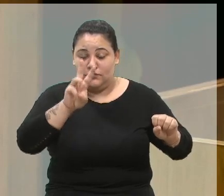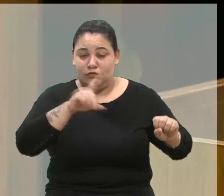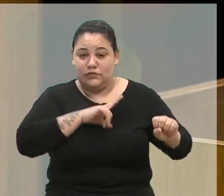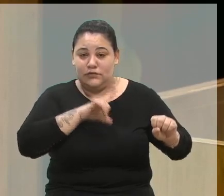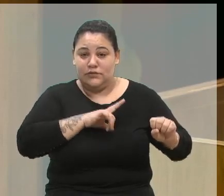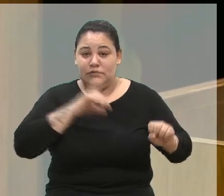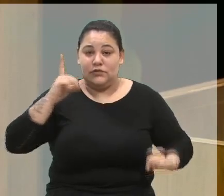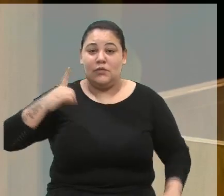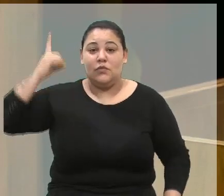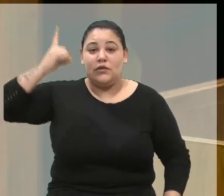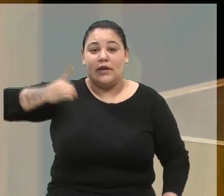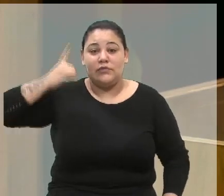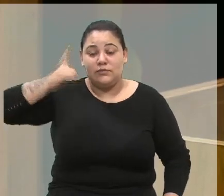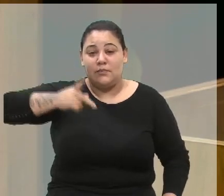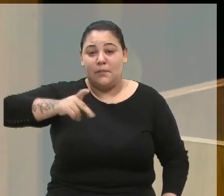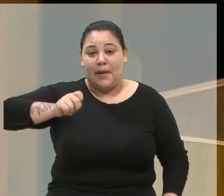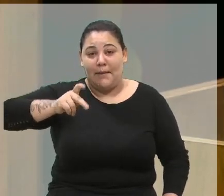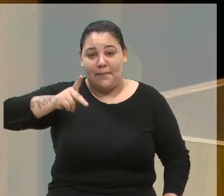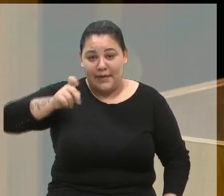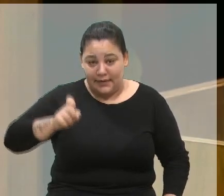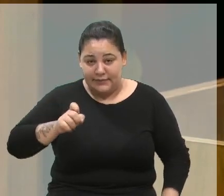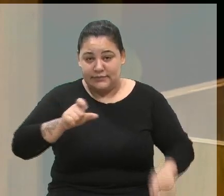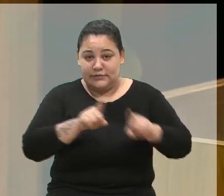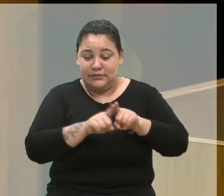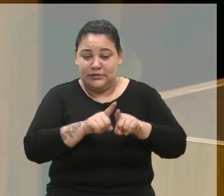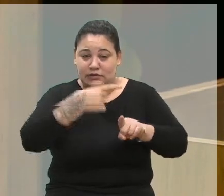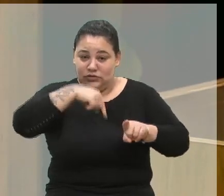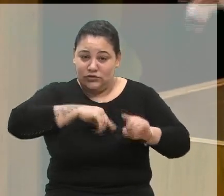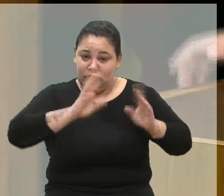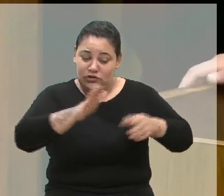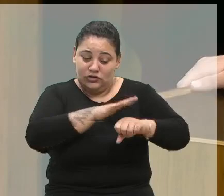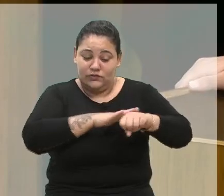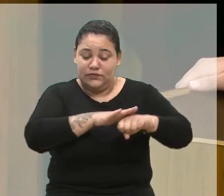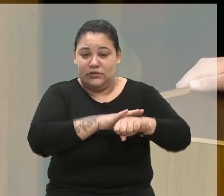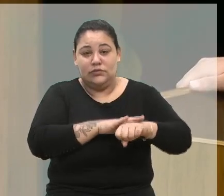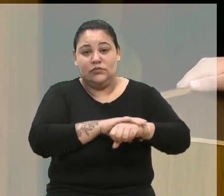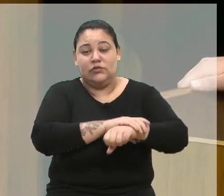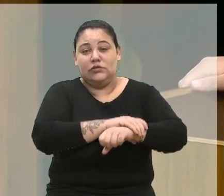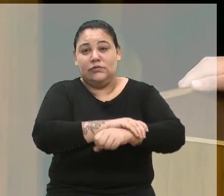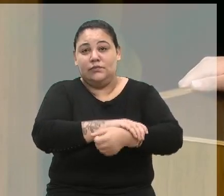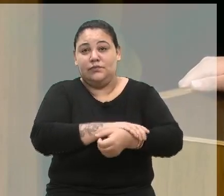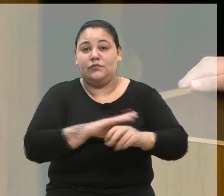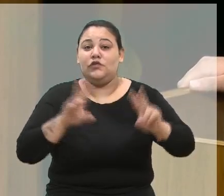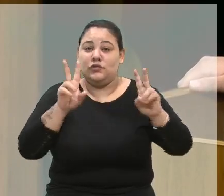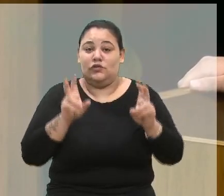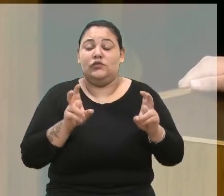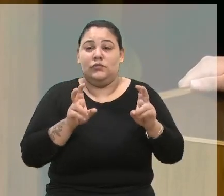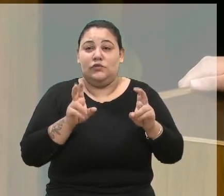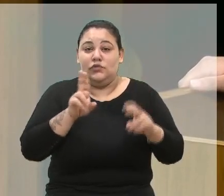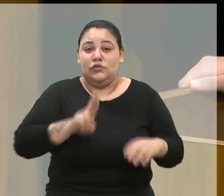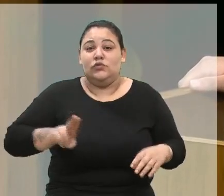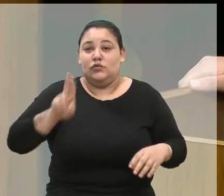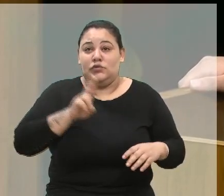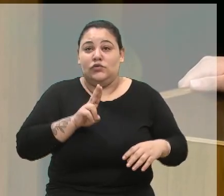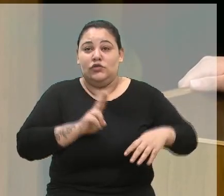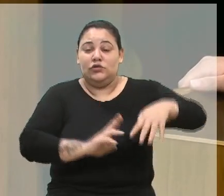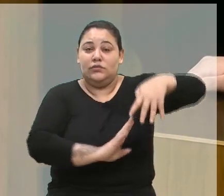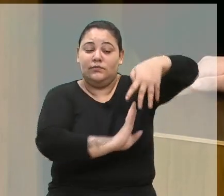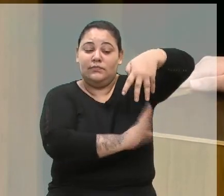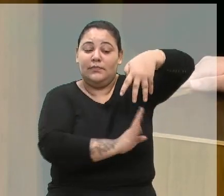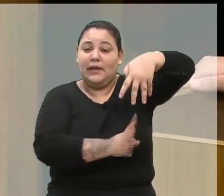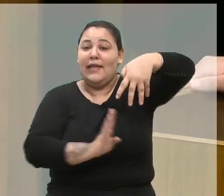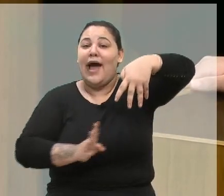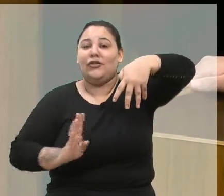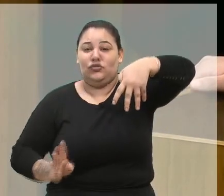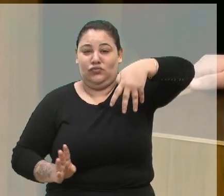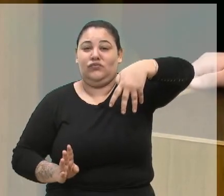Vargas. E a gente falou sobre a implementação de pedágios nas rodovias que